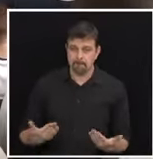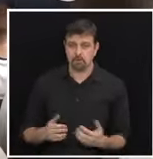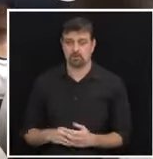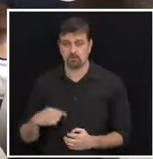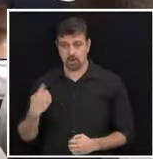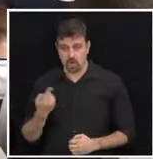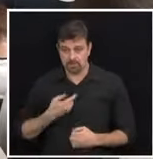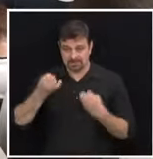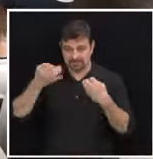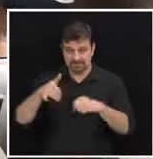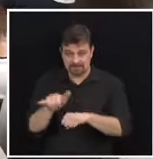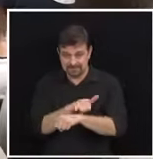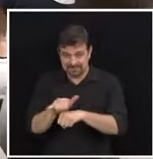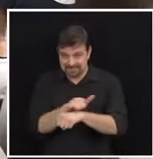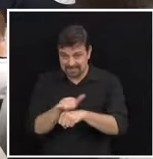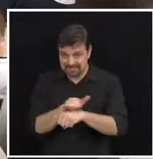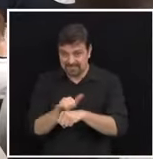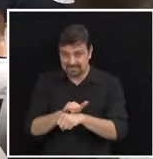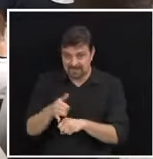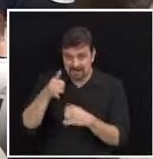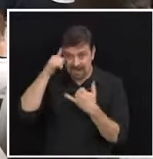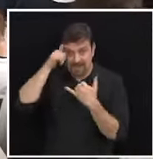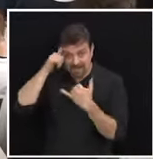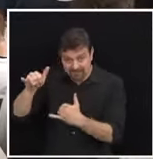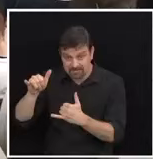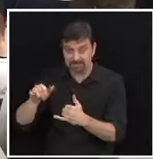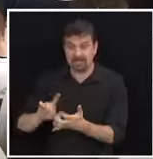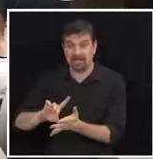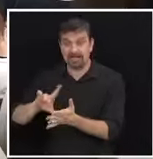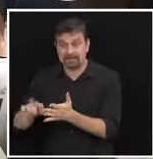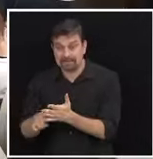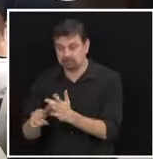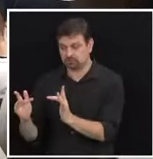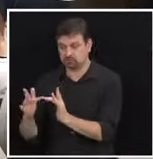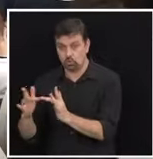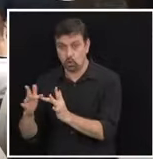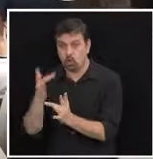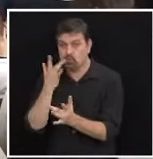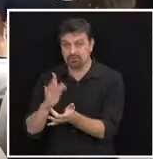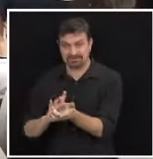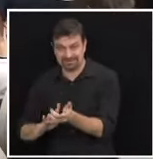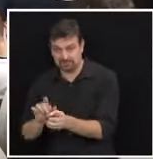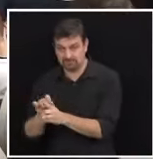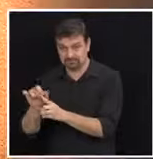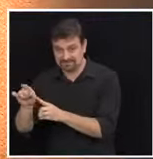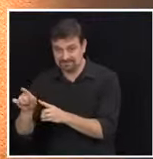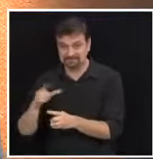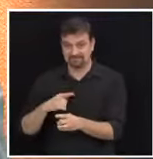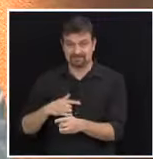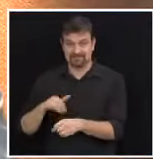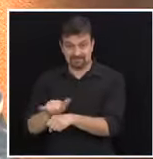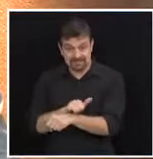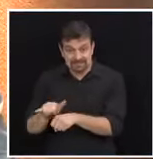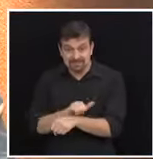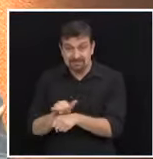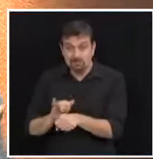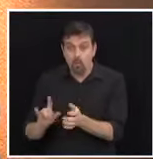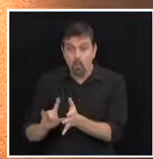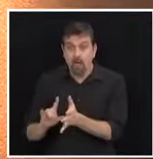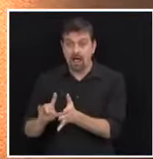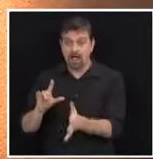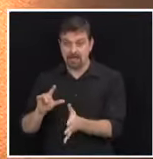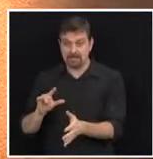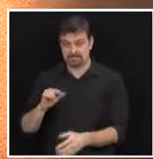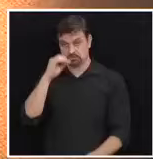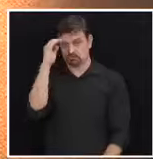nós falamos é a profilaxia pós-exposição. Agora existe a profilaxia pré-exposição, que ainda não